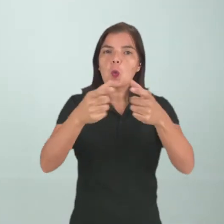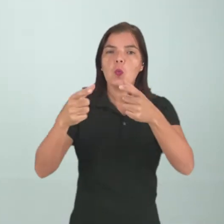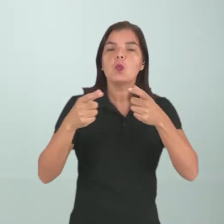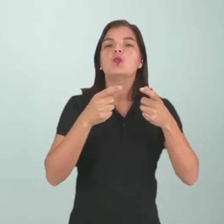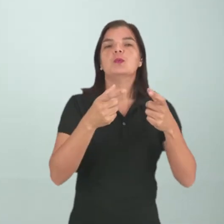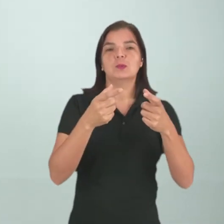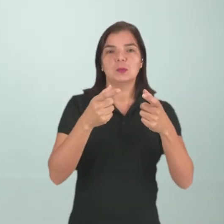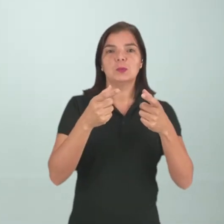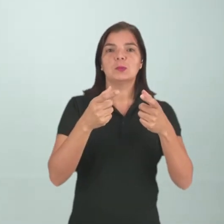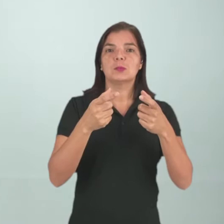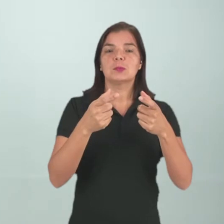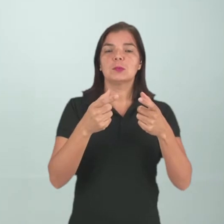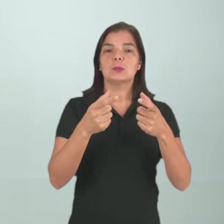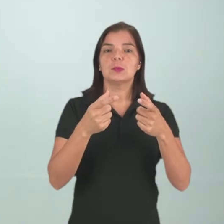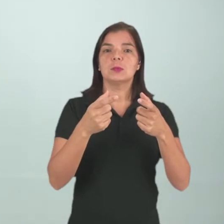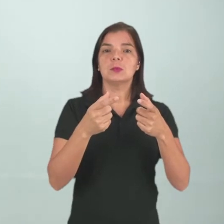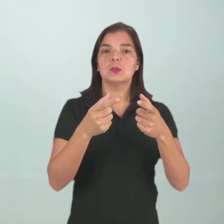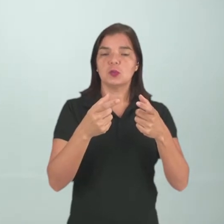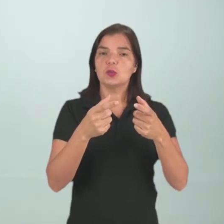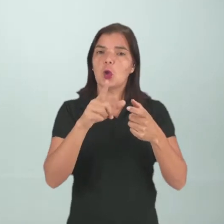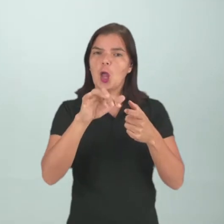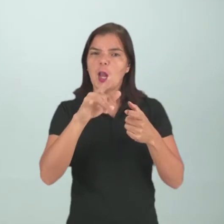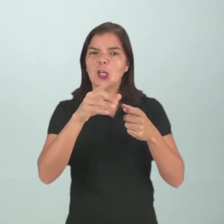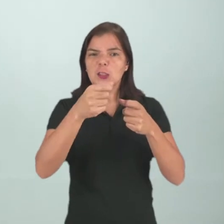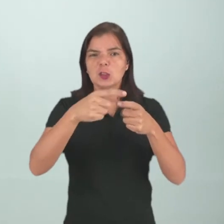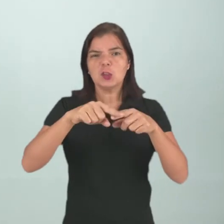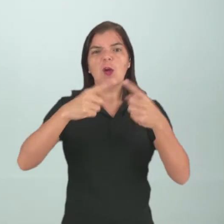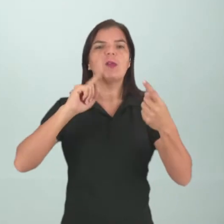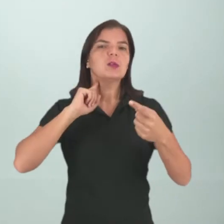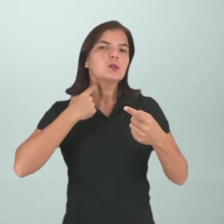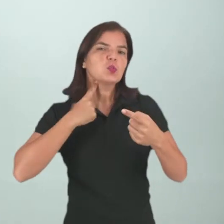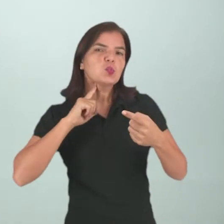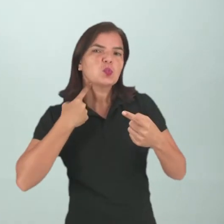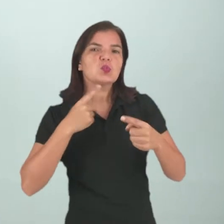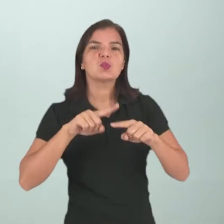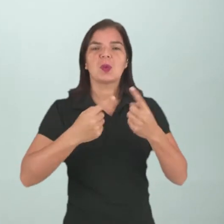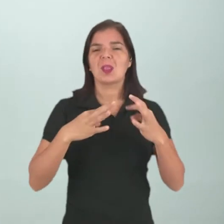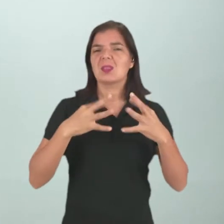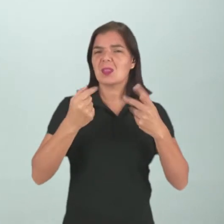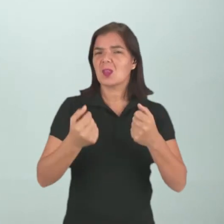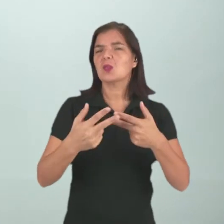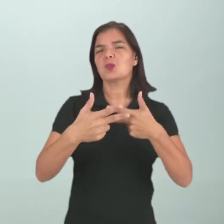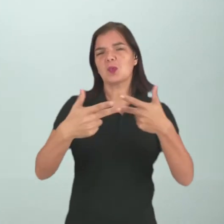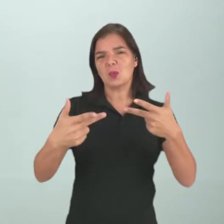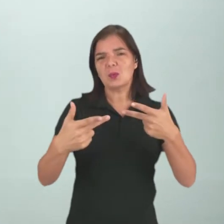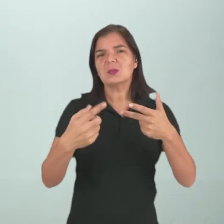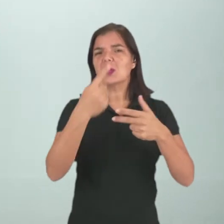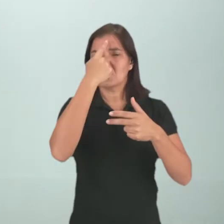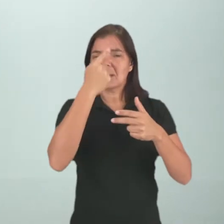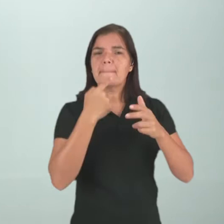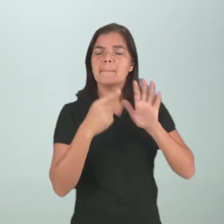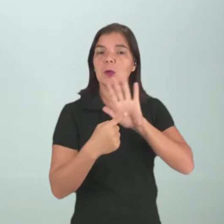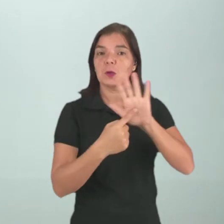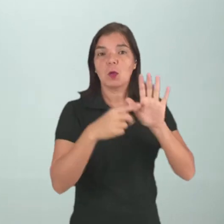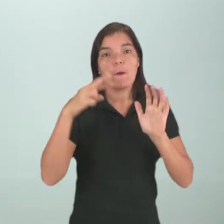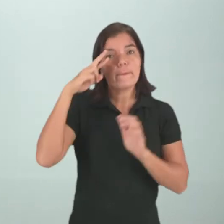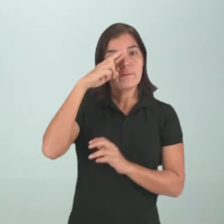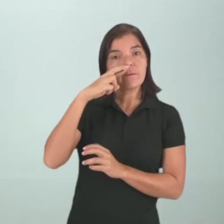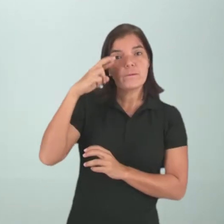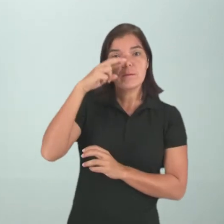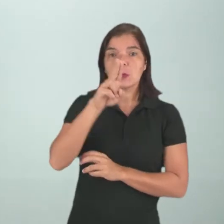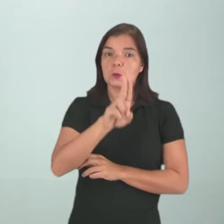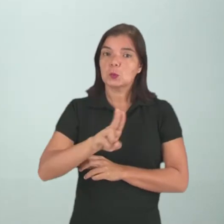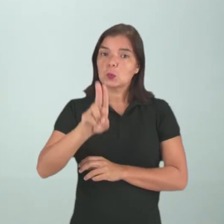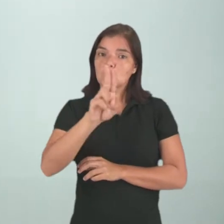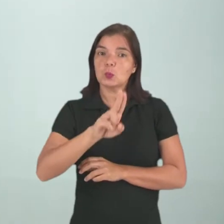ambiente de lixão, na imundície, e aí tem toda uma subjetividade. Observa que ele